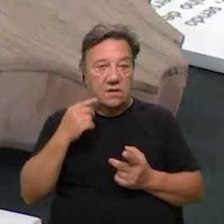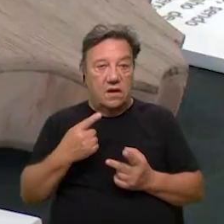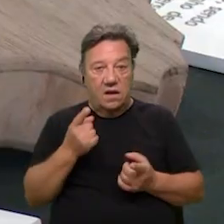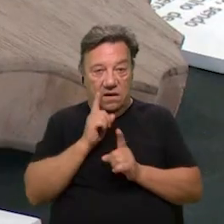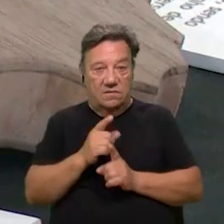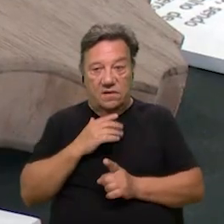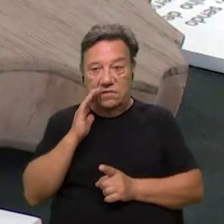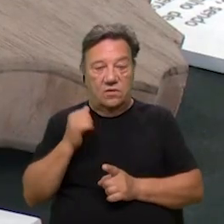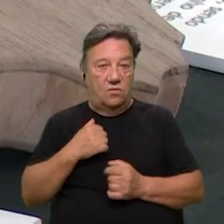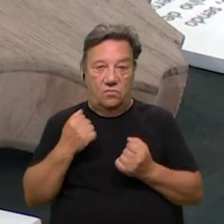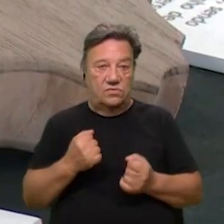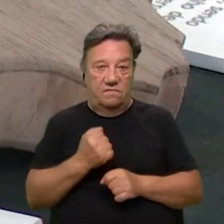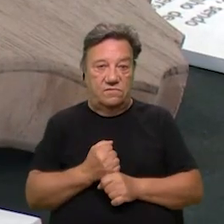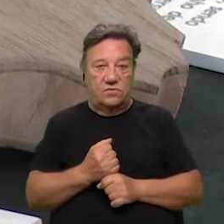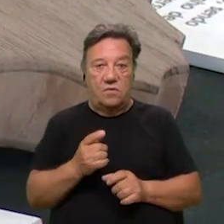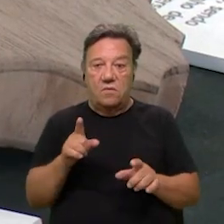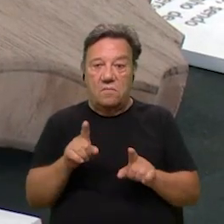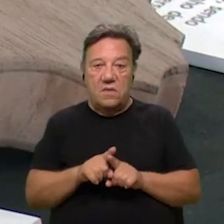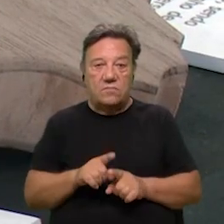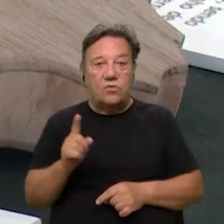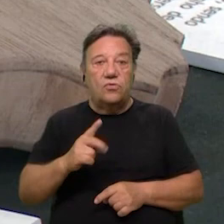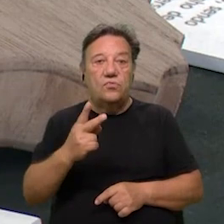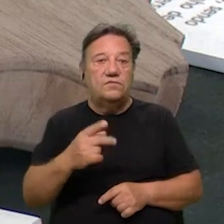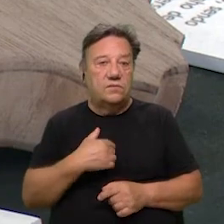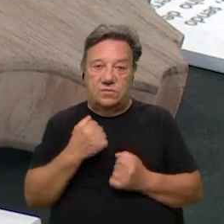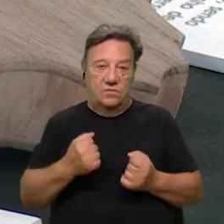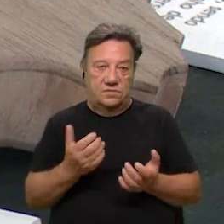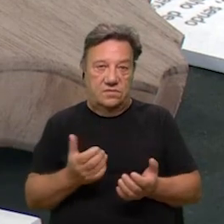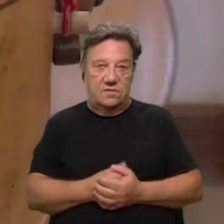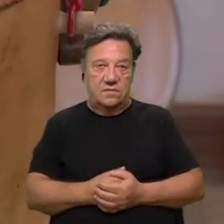que eu tentasse, não conseguiria fazer o mesmo duas vezes.